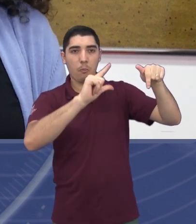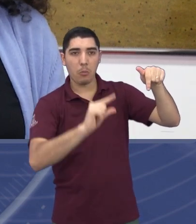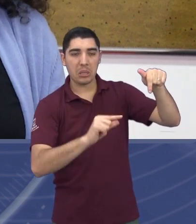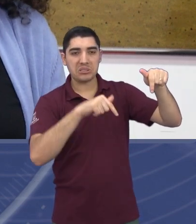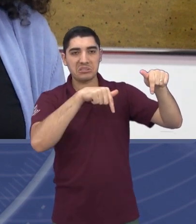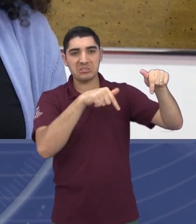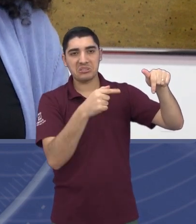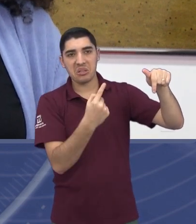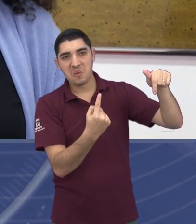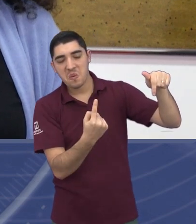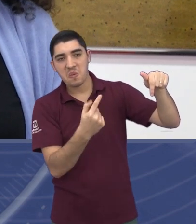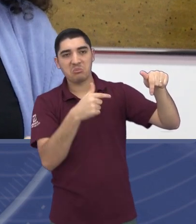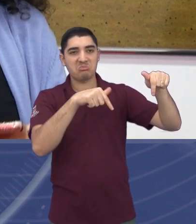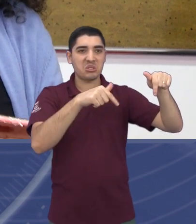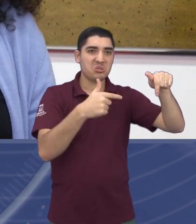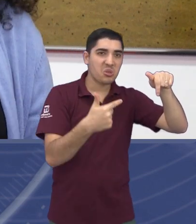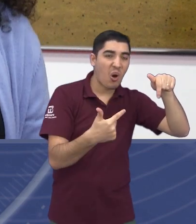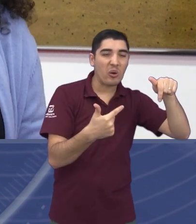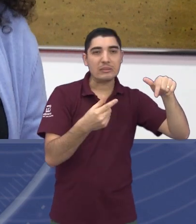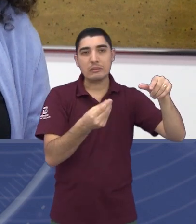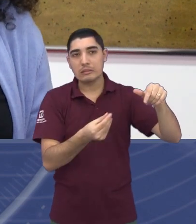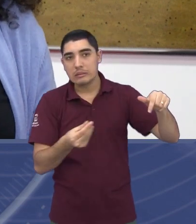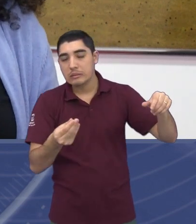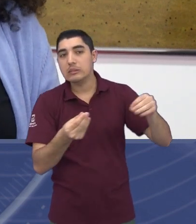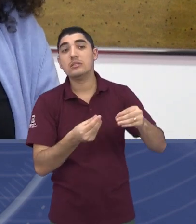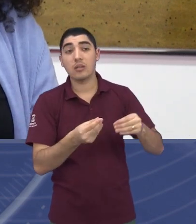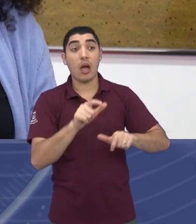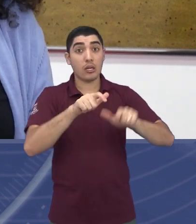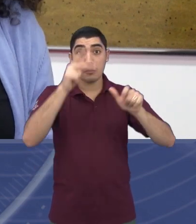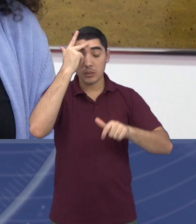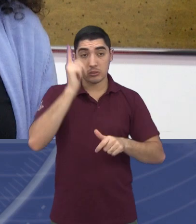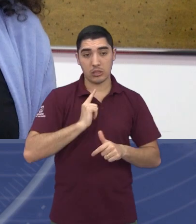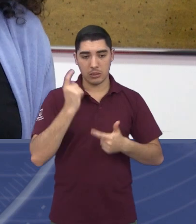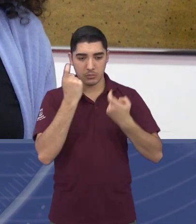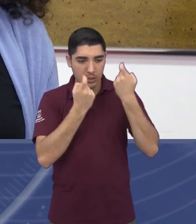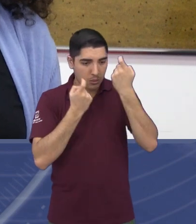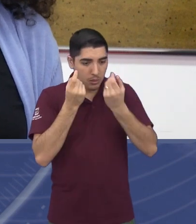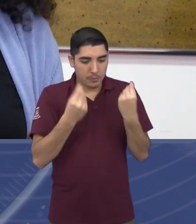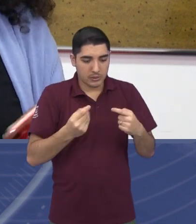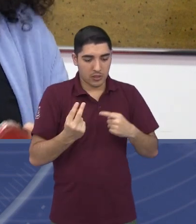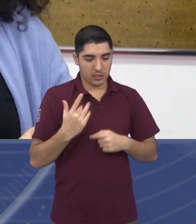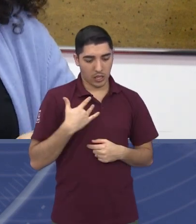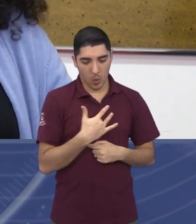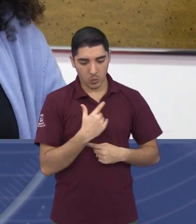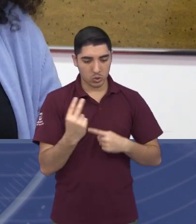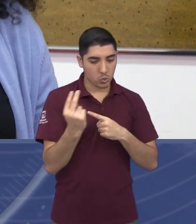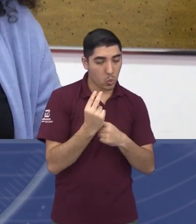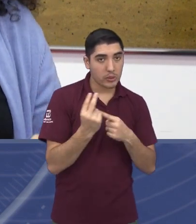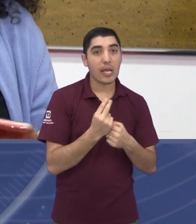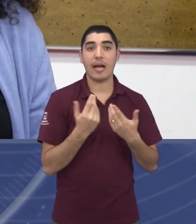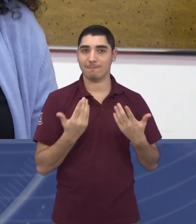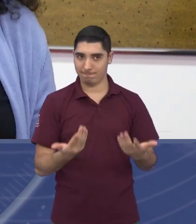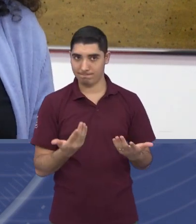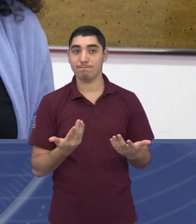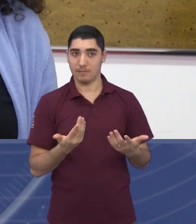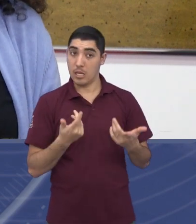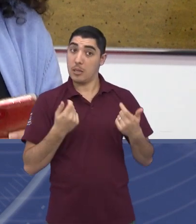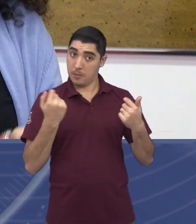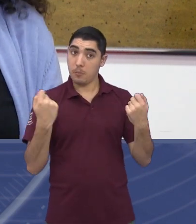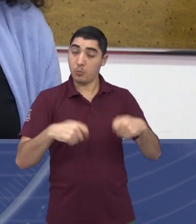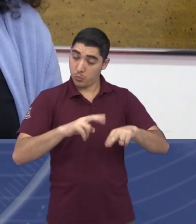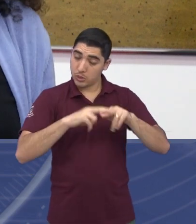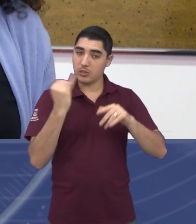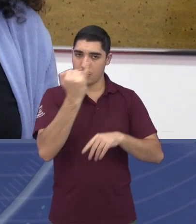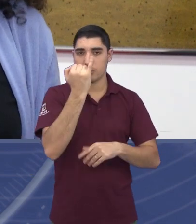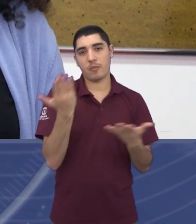isso mostra, né, o quanto estar ali preocupado e cuidando da saúde física, né, saúde do corpo, é